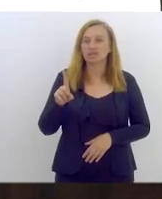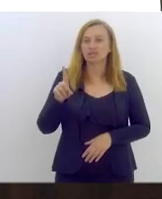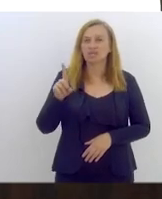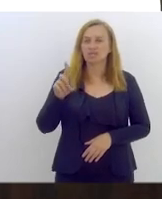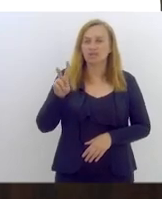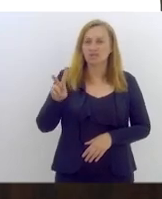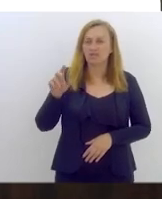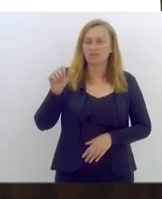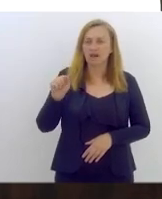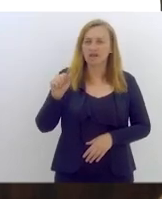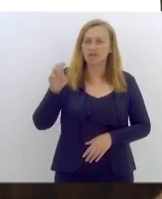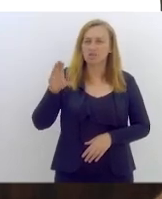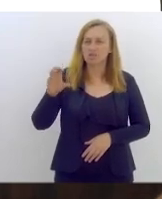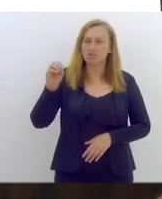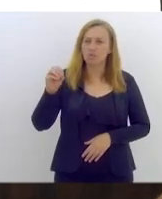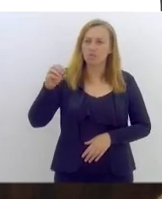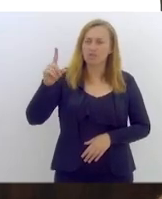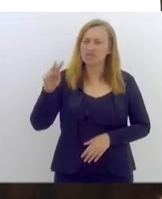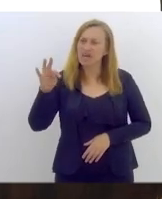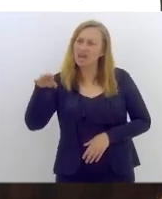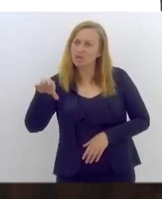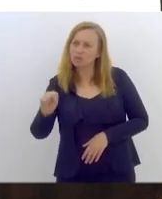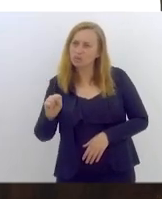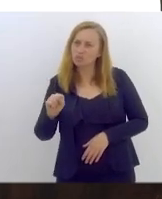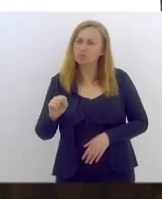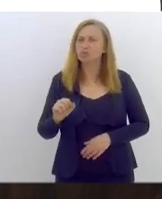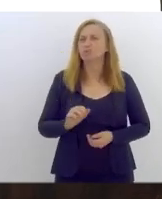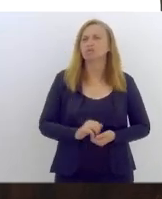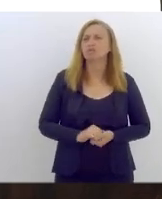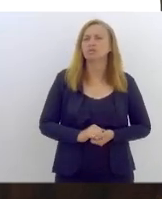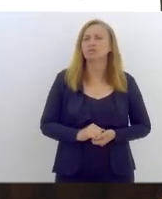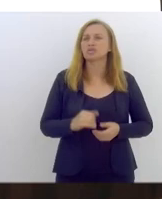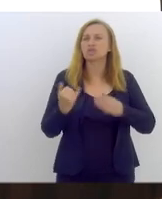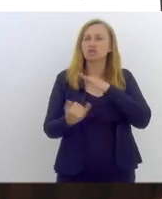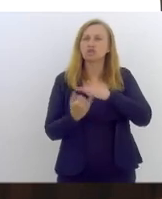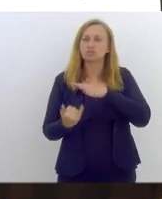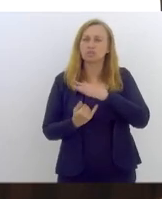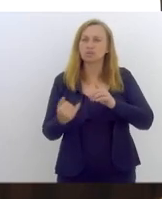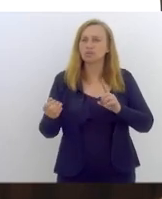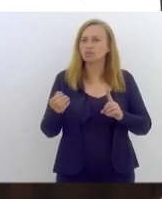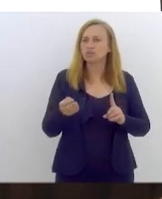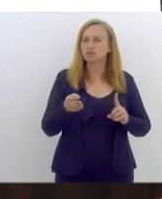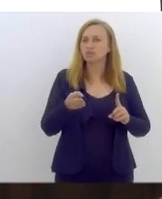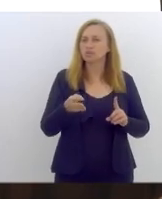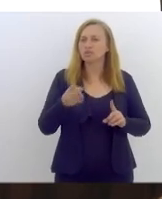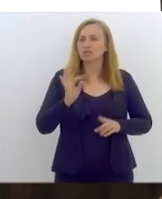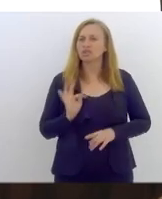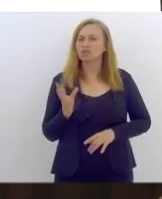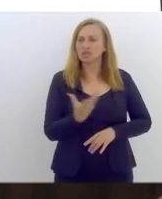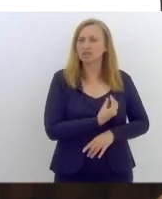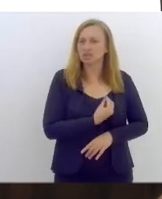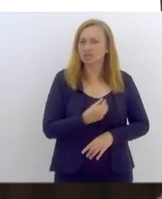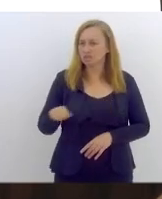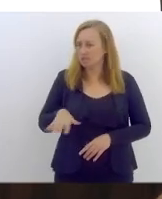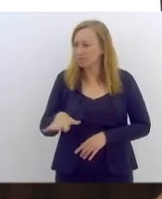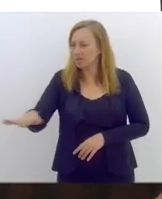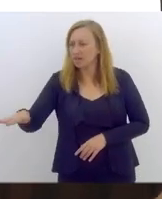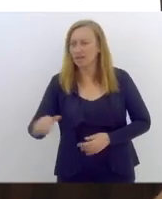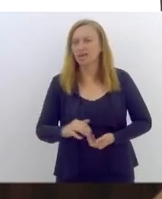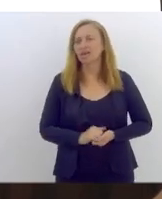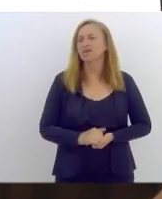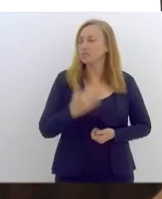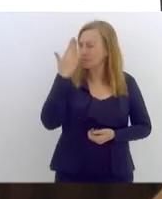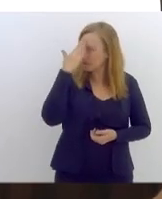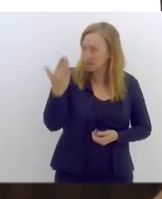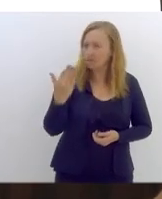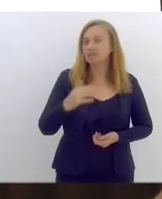Vasconcelo, articuladora do Instituto Trans da Maré, Fórum Estadual de Travestis e Transsexuais. Muito